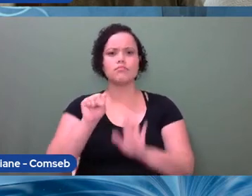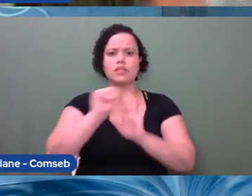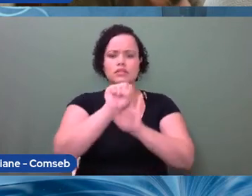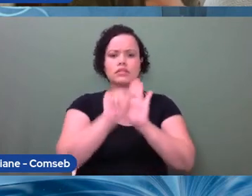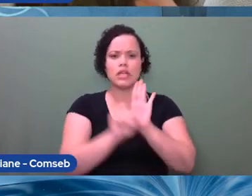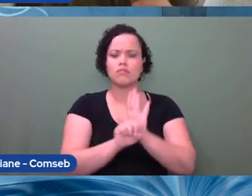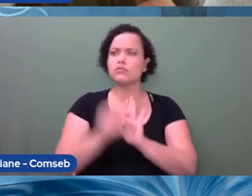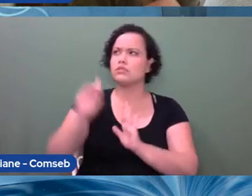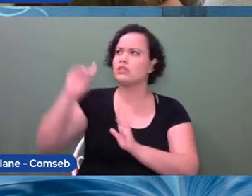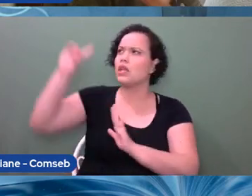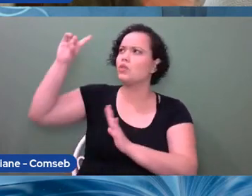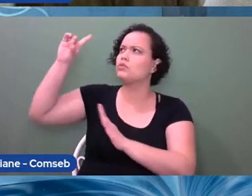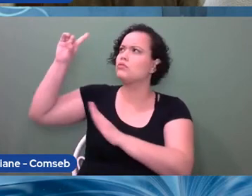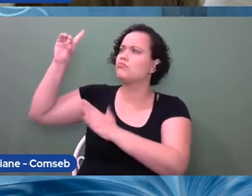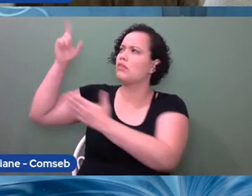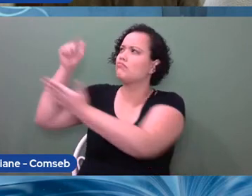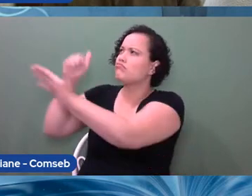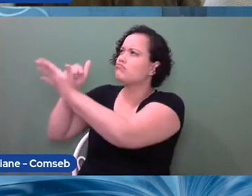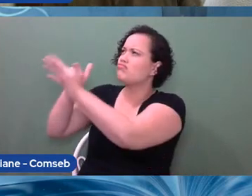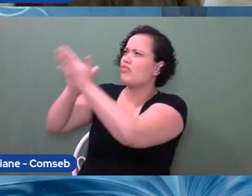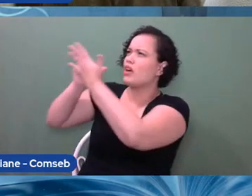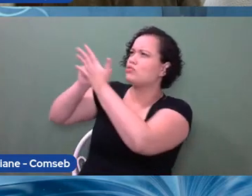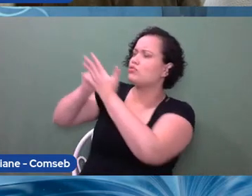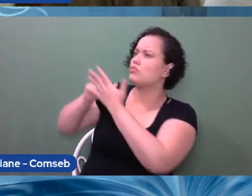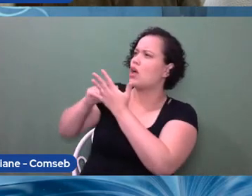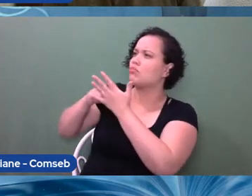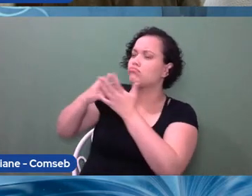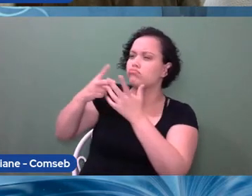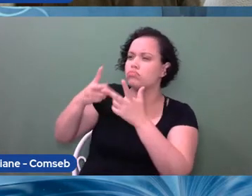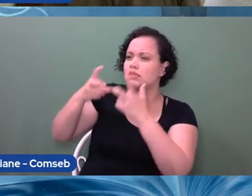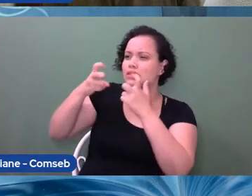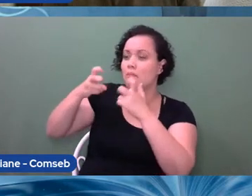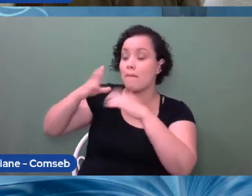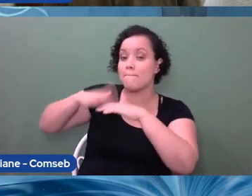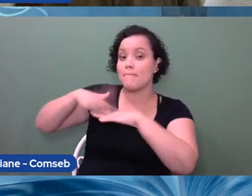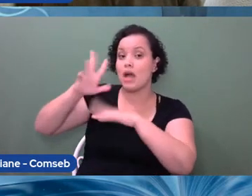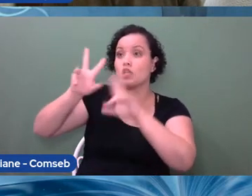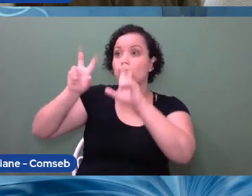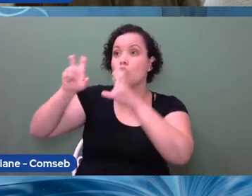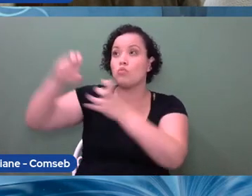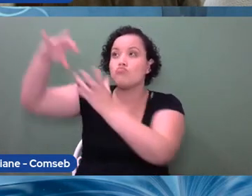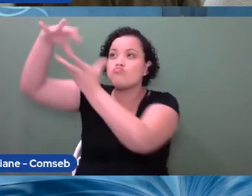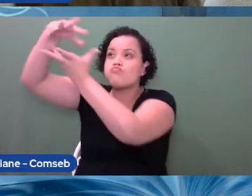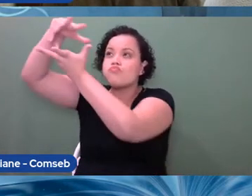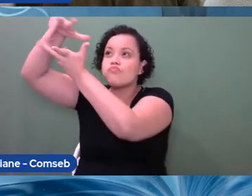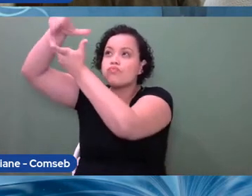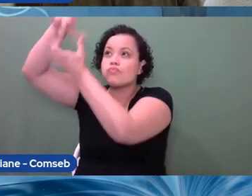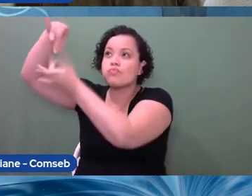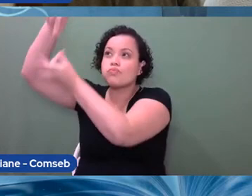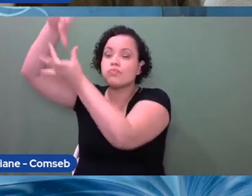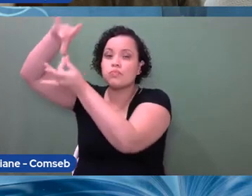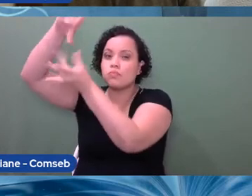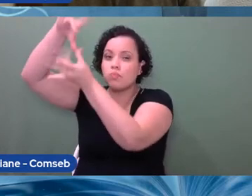permitirá conhecer mais sobre o mundo espiritual?